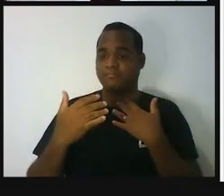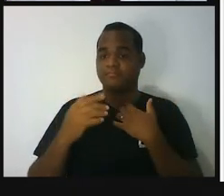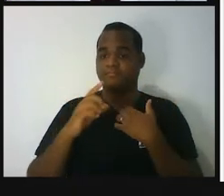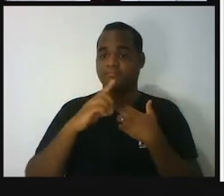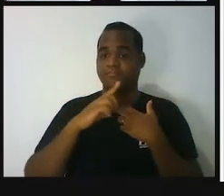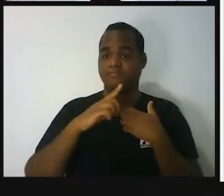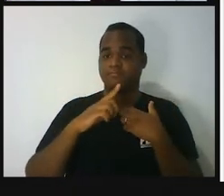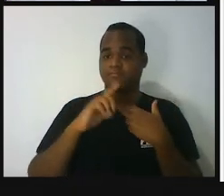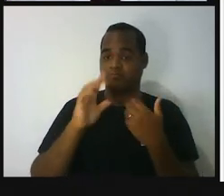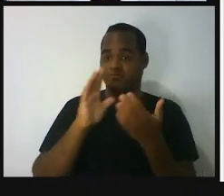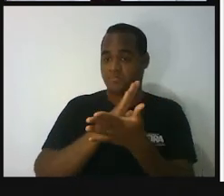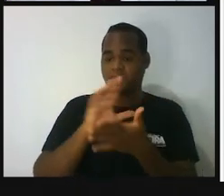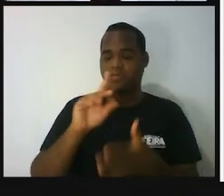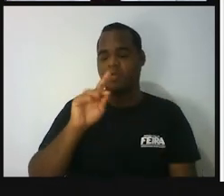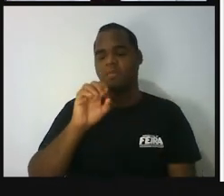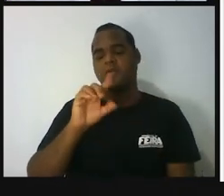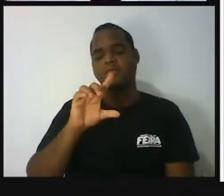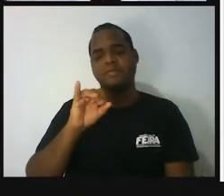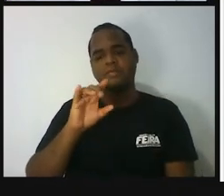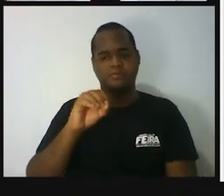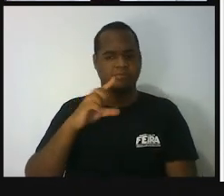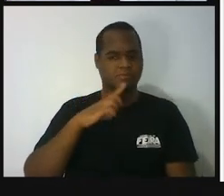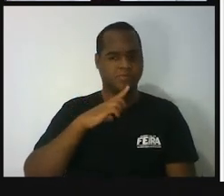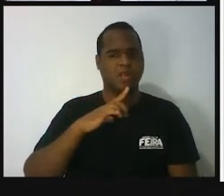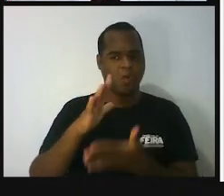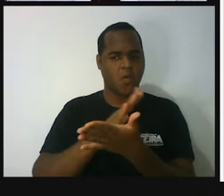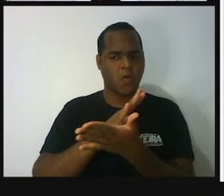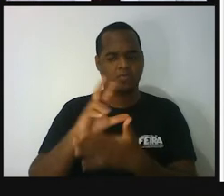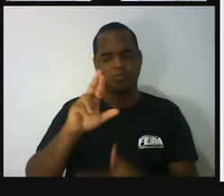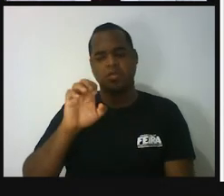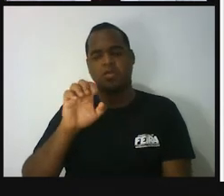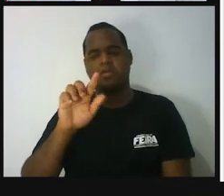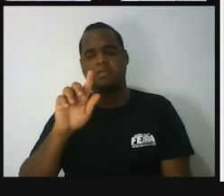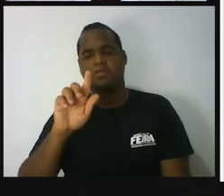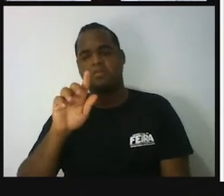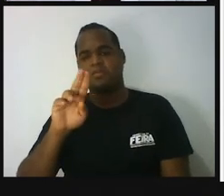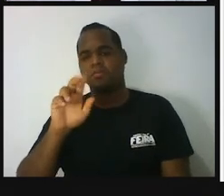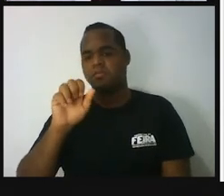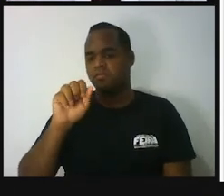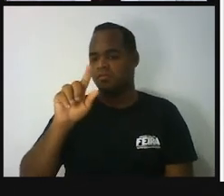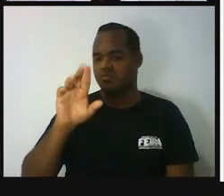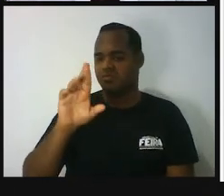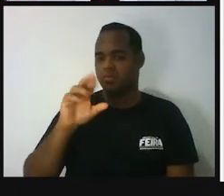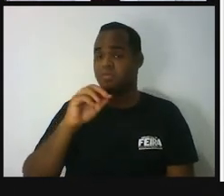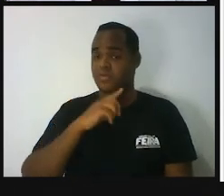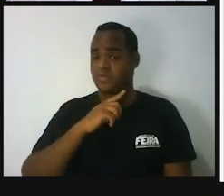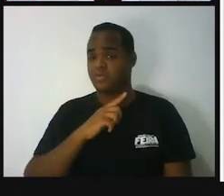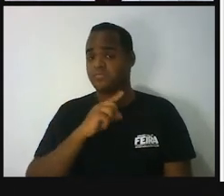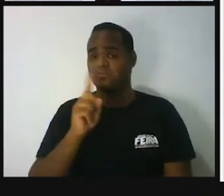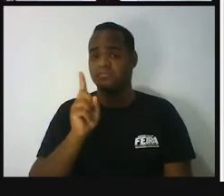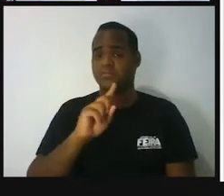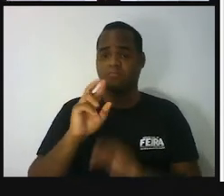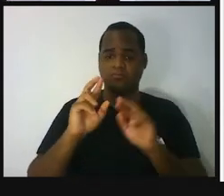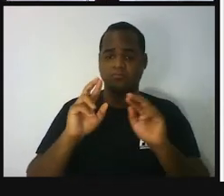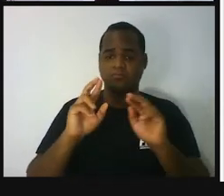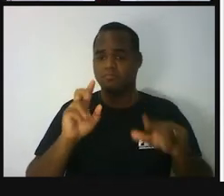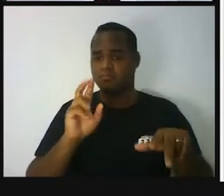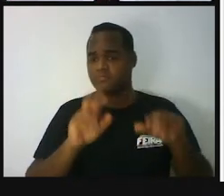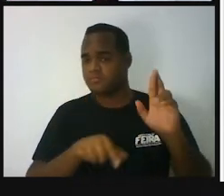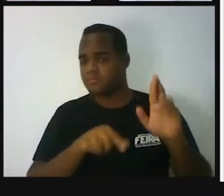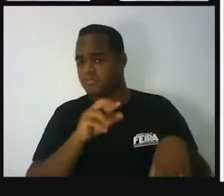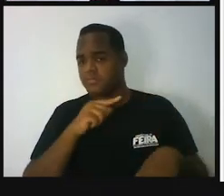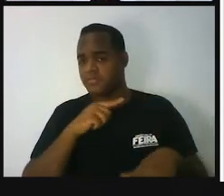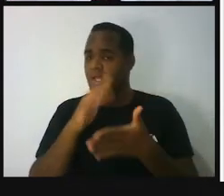não é regular? O que é que você acha? O que é que você pensa a respeito disso? Será que tem polígono que não